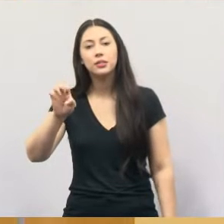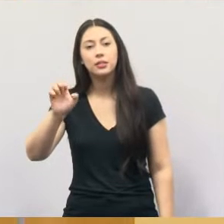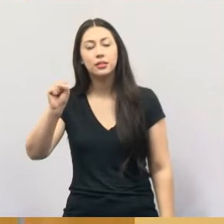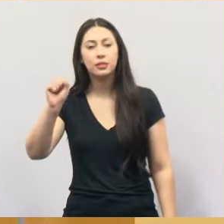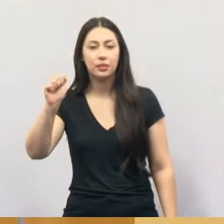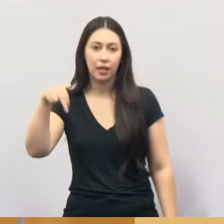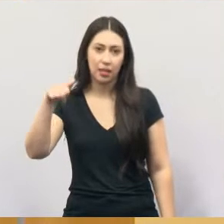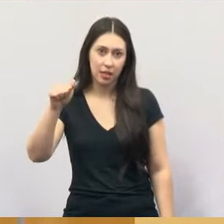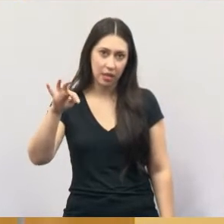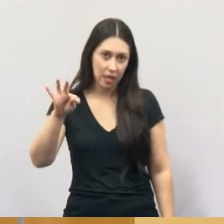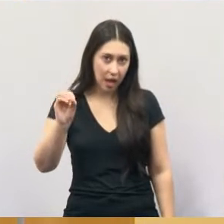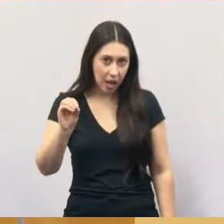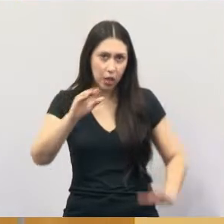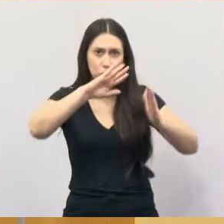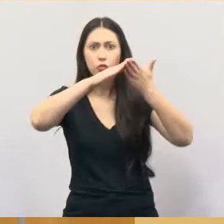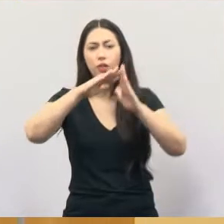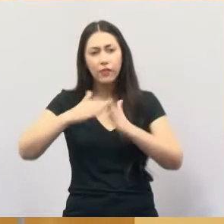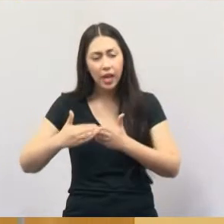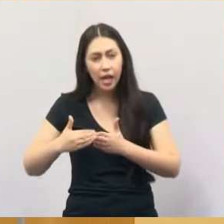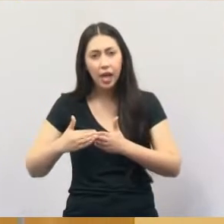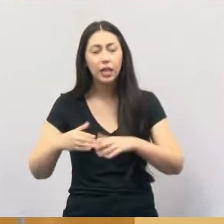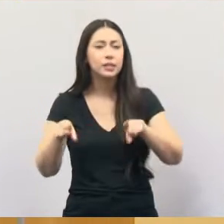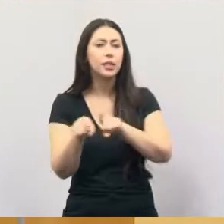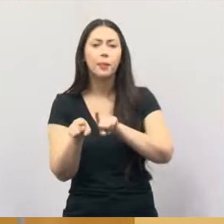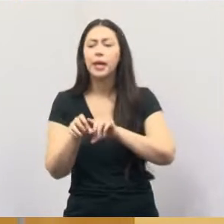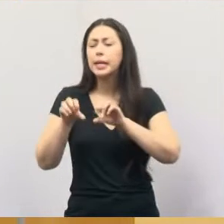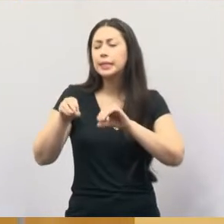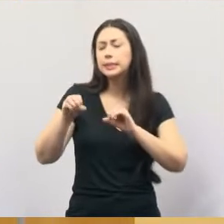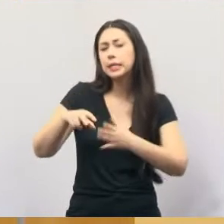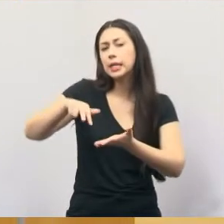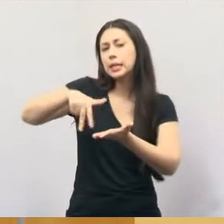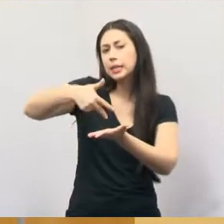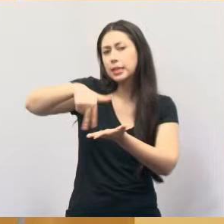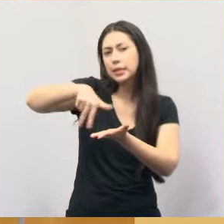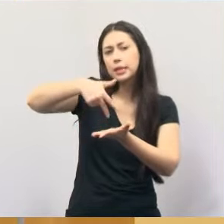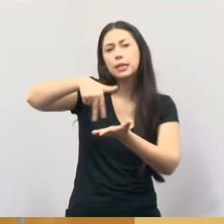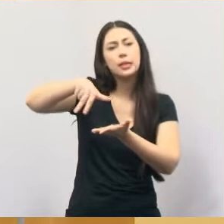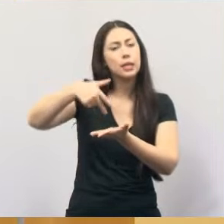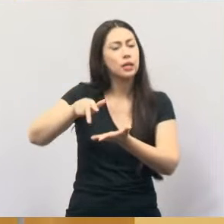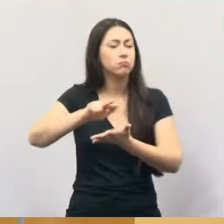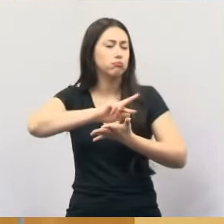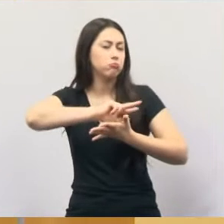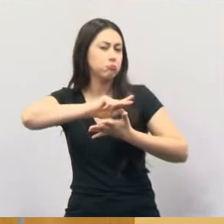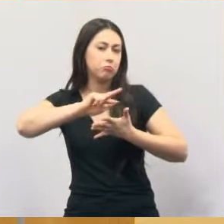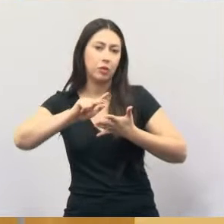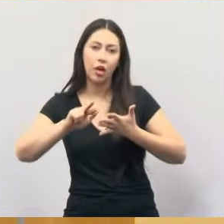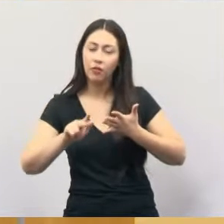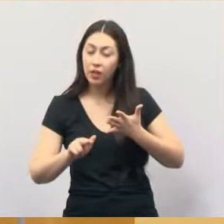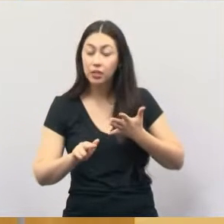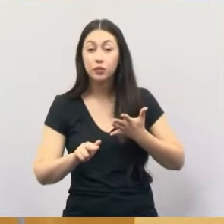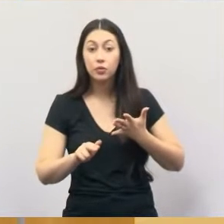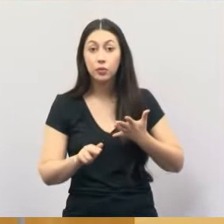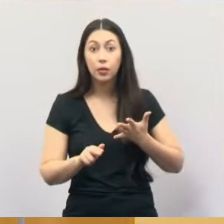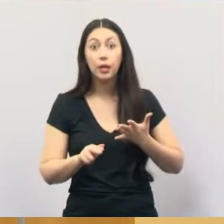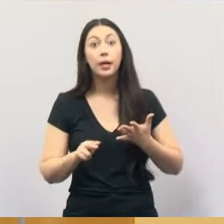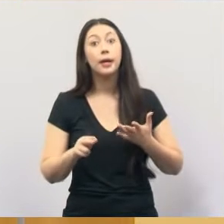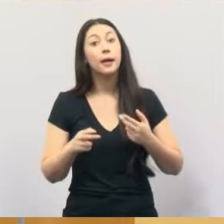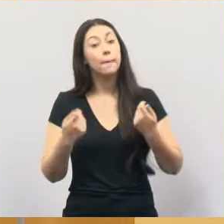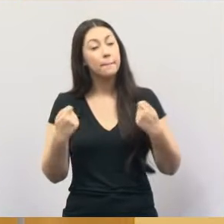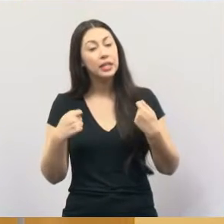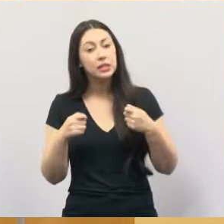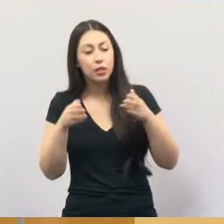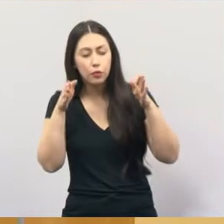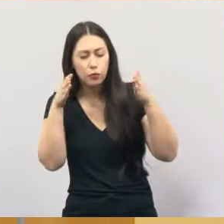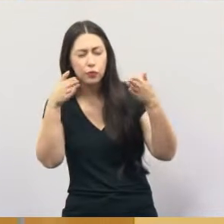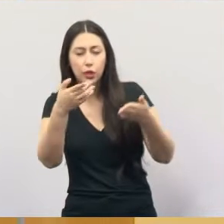nas comunidades, que as danças, qualquer outra forma de entretenimento, é nisso que o